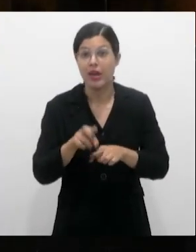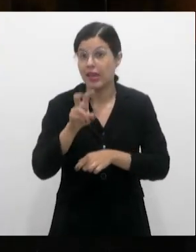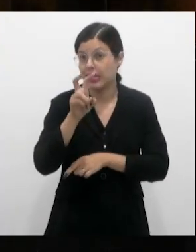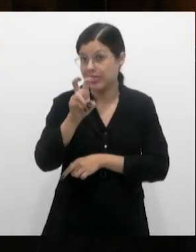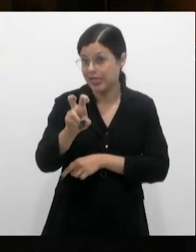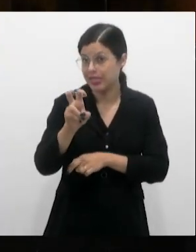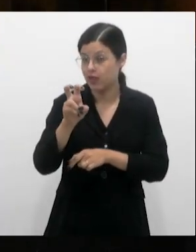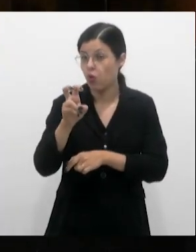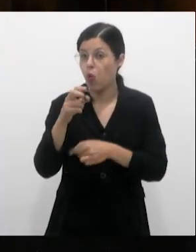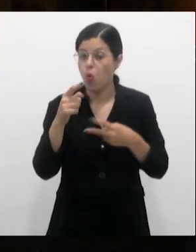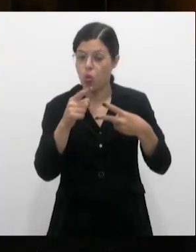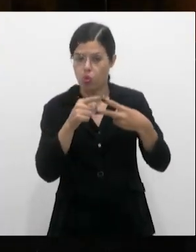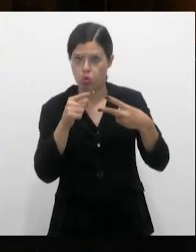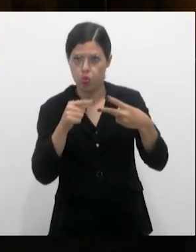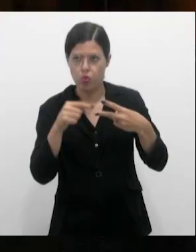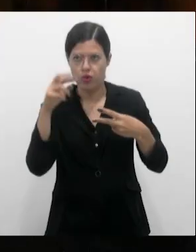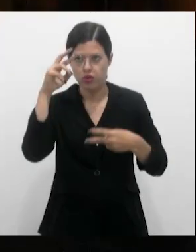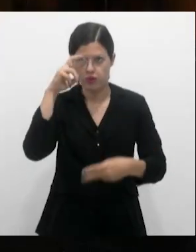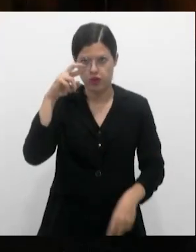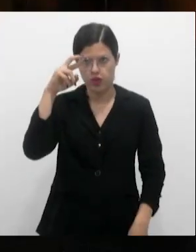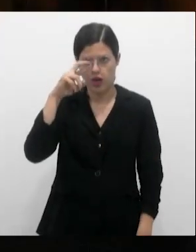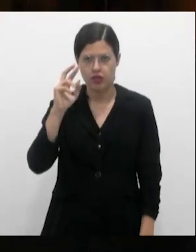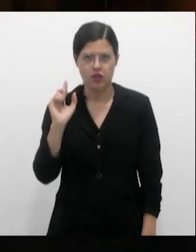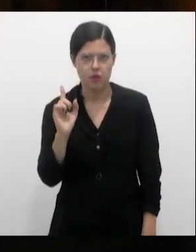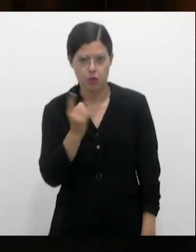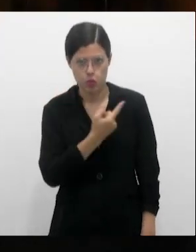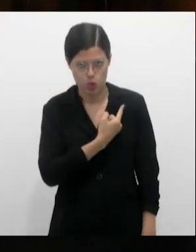5, 2 foram fiscalizadas por nós.